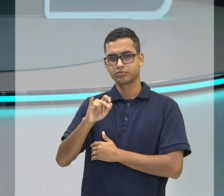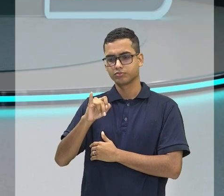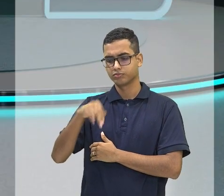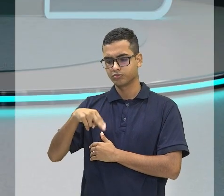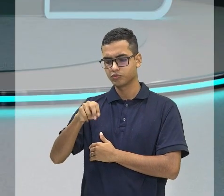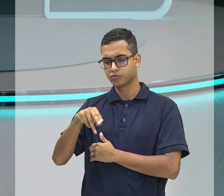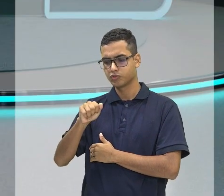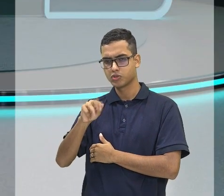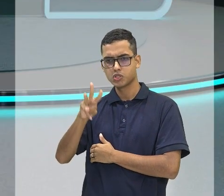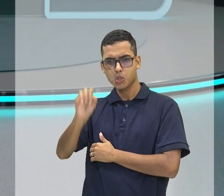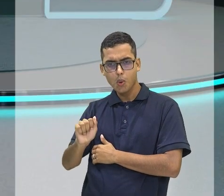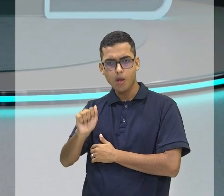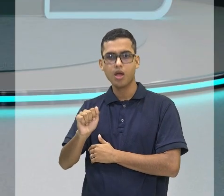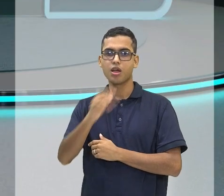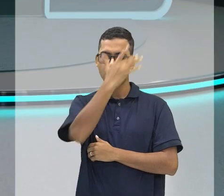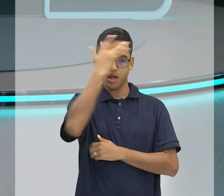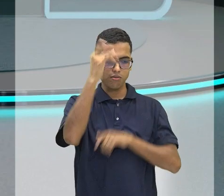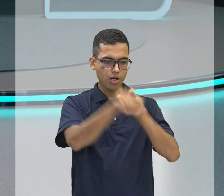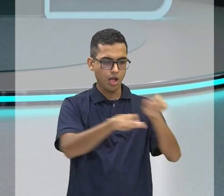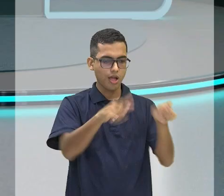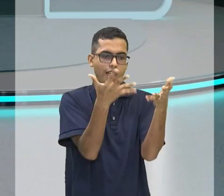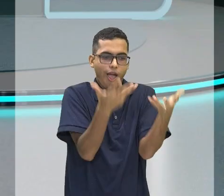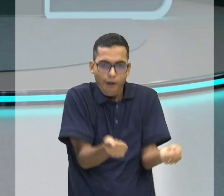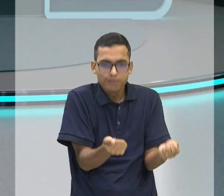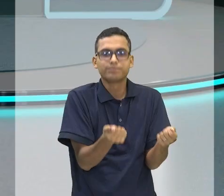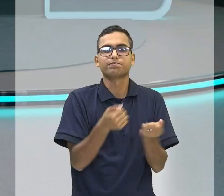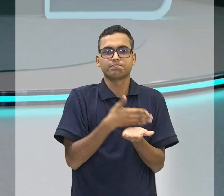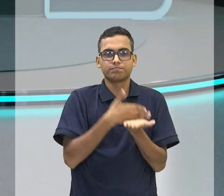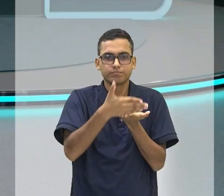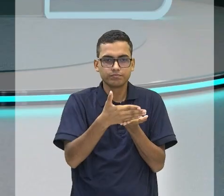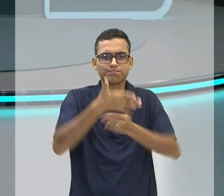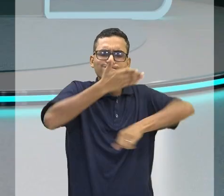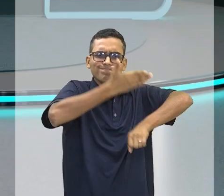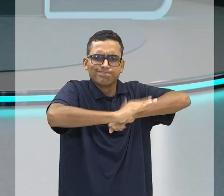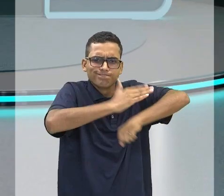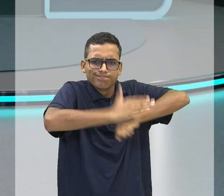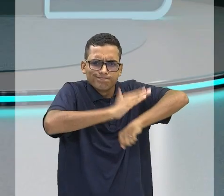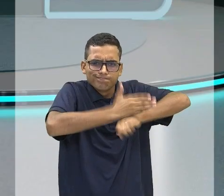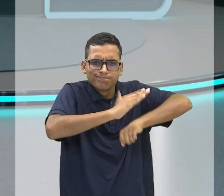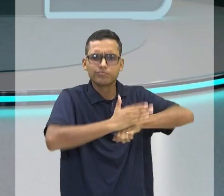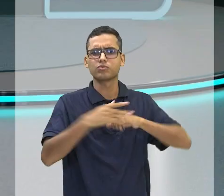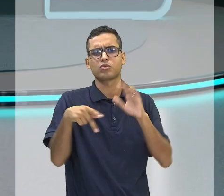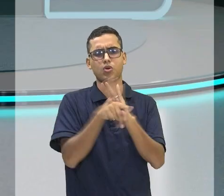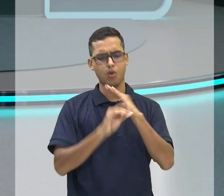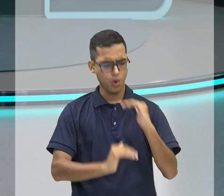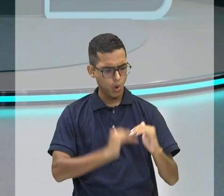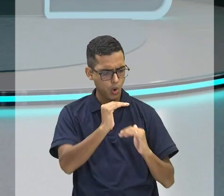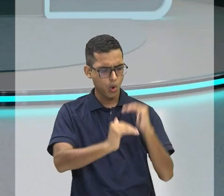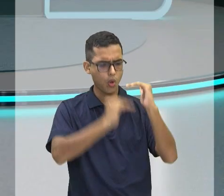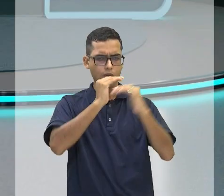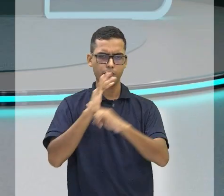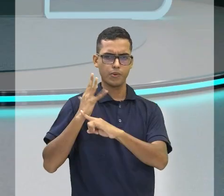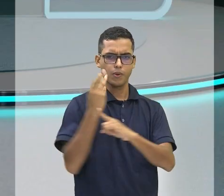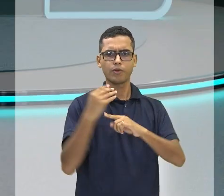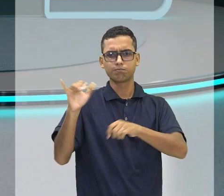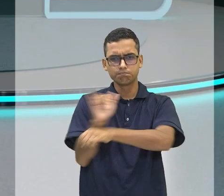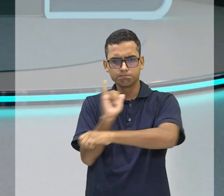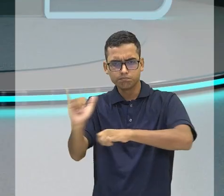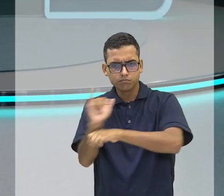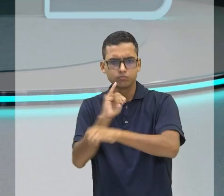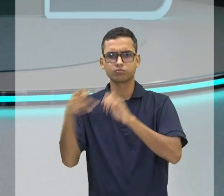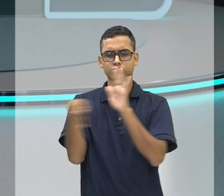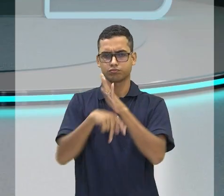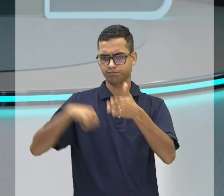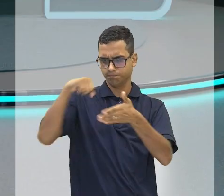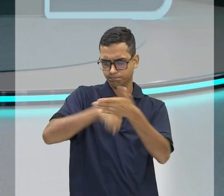aceitou e todos os seus habitantes começaram a fazer, né, a desenvolver todas essas técnicas. Vamos